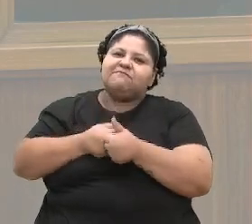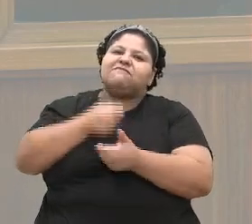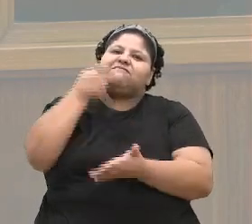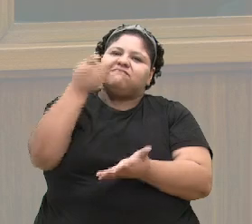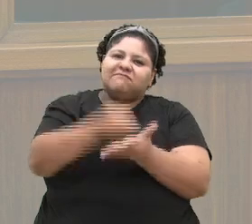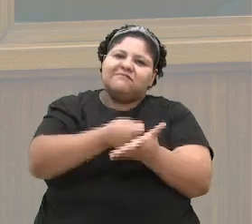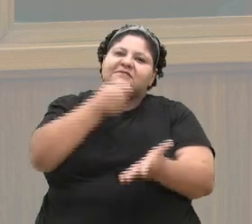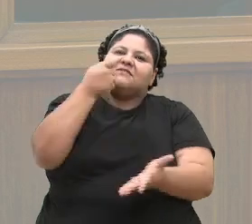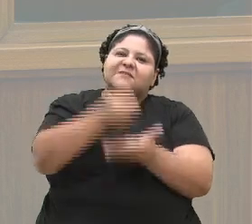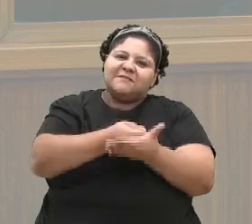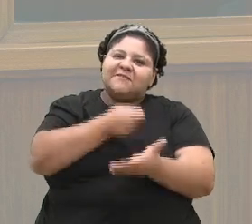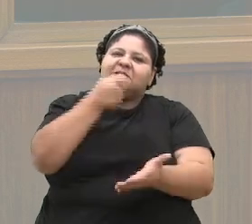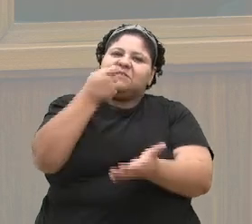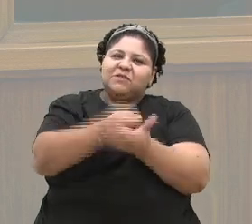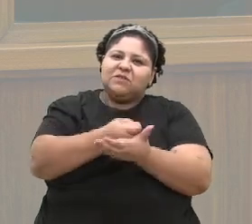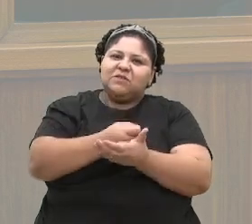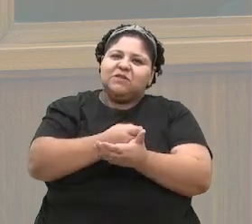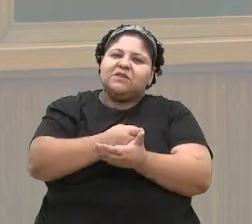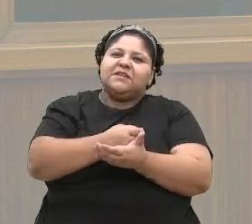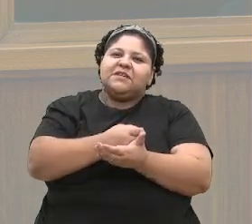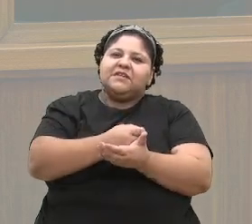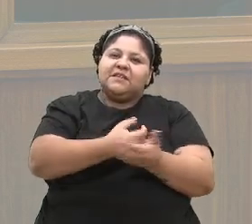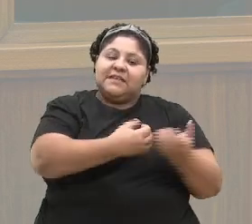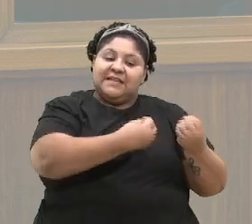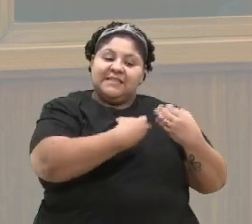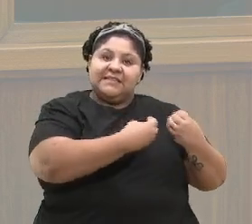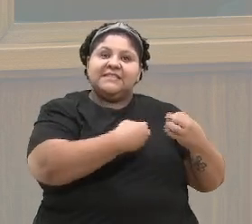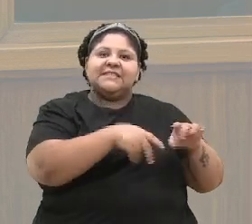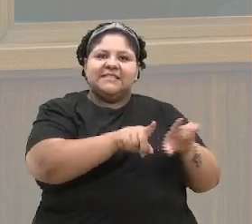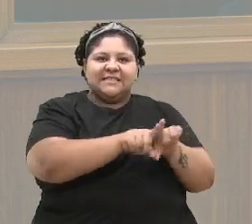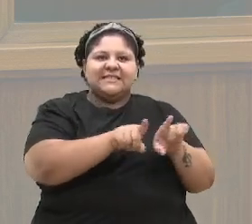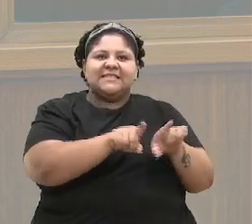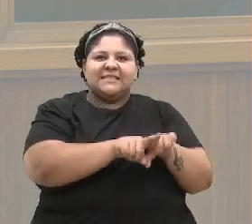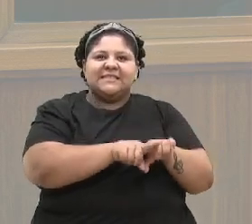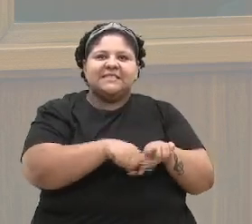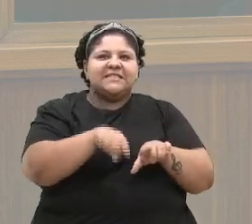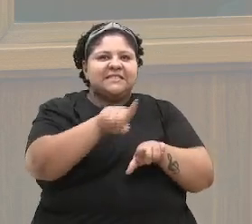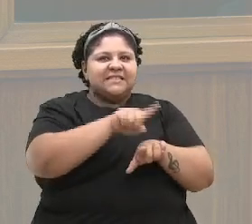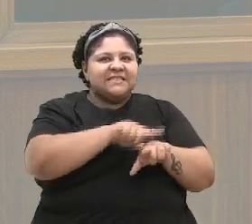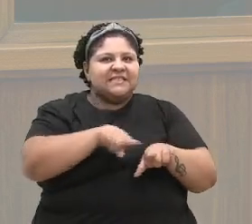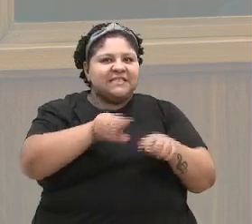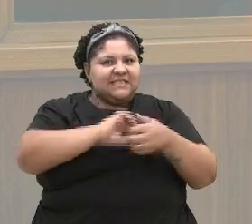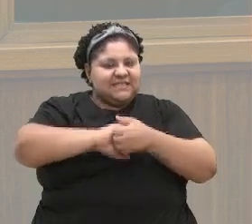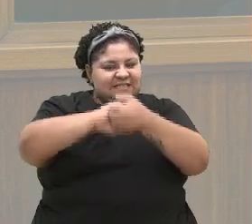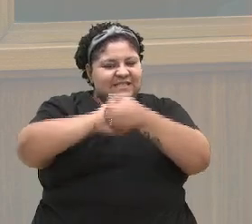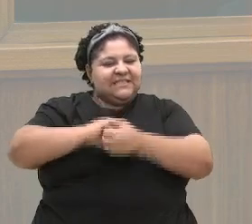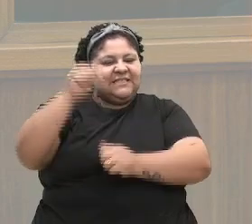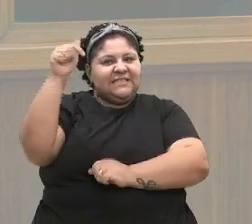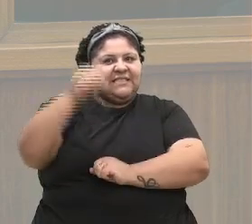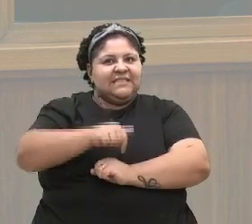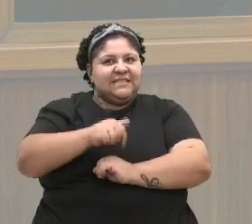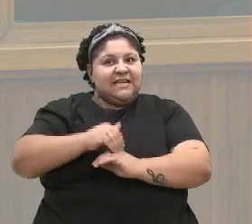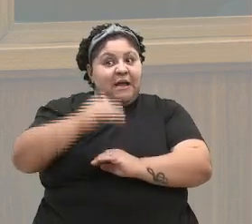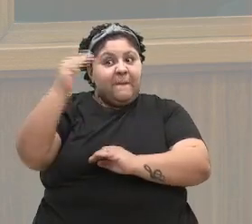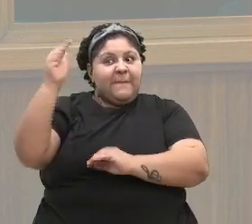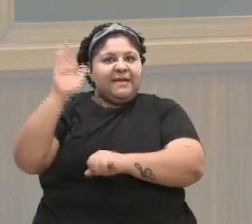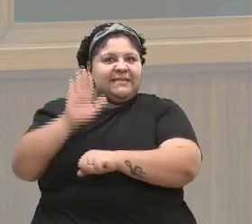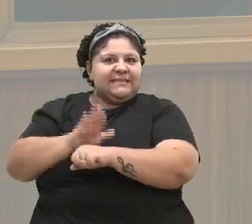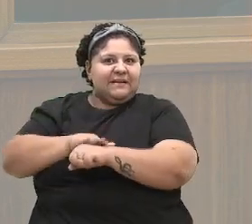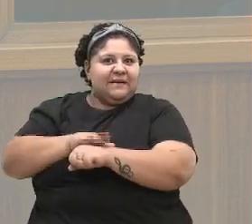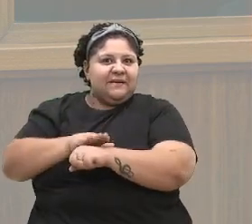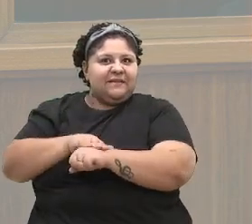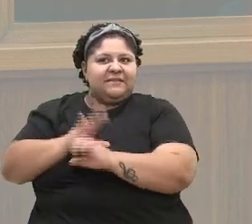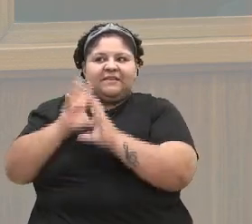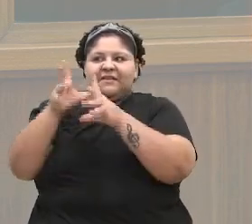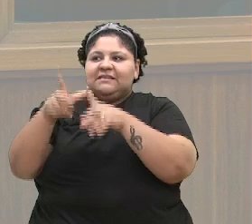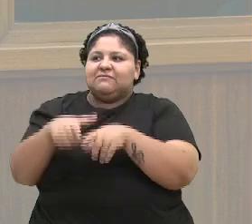as boas lutas, para nos ensinar. É o nosso companheiro que está aqui há mais tempo, com